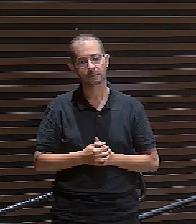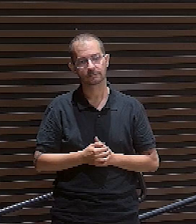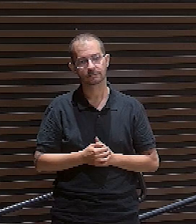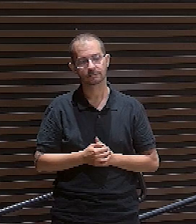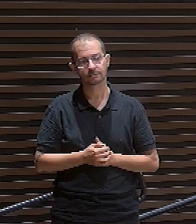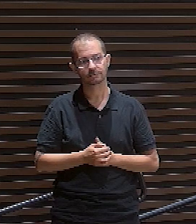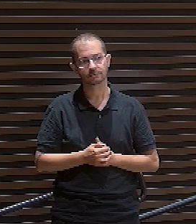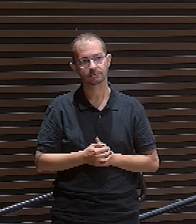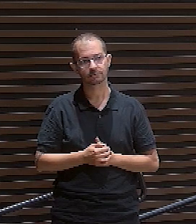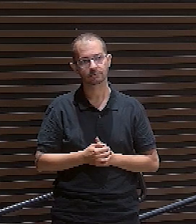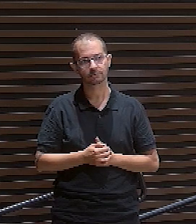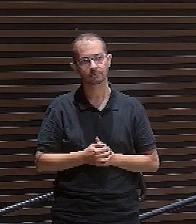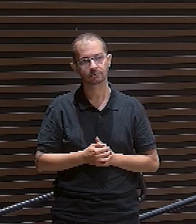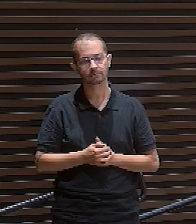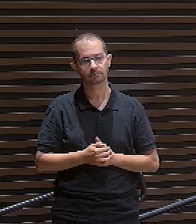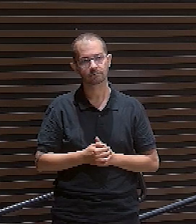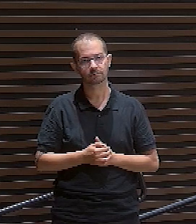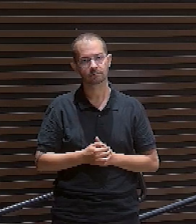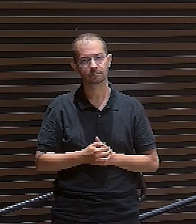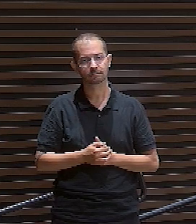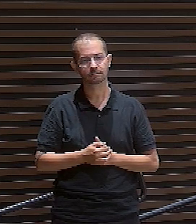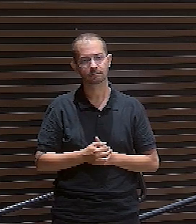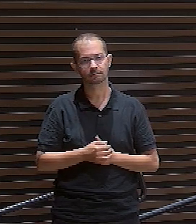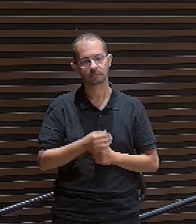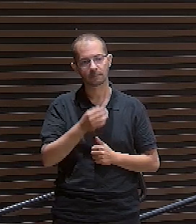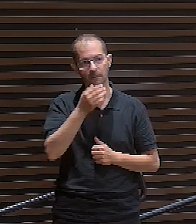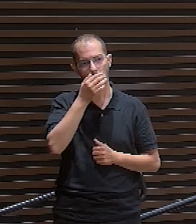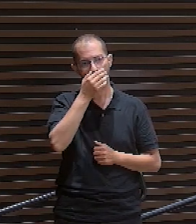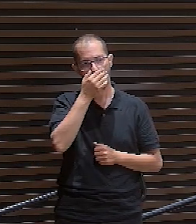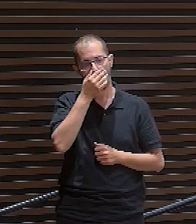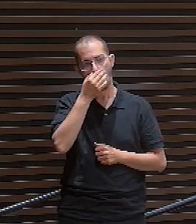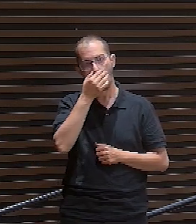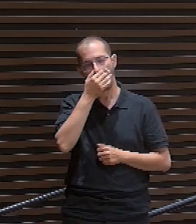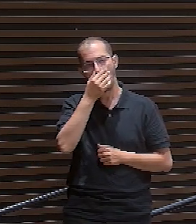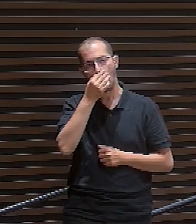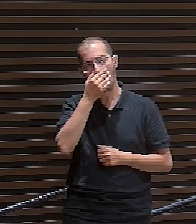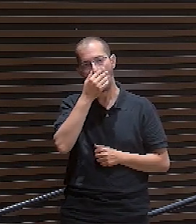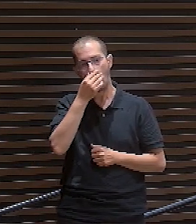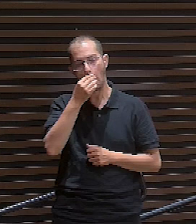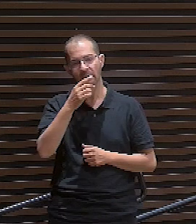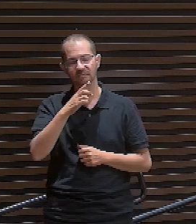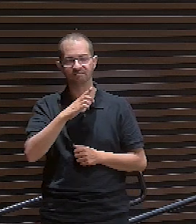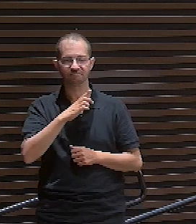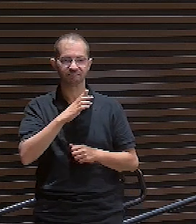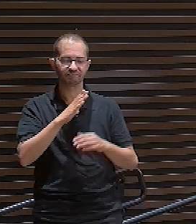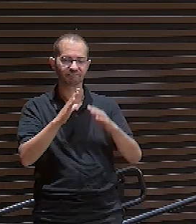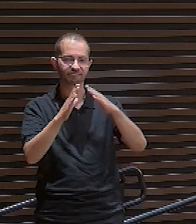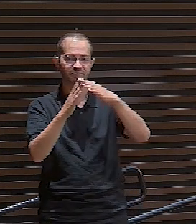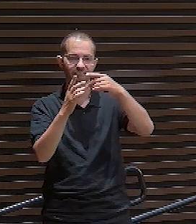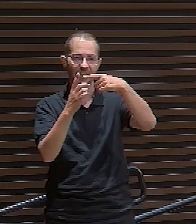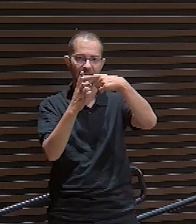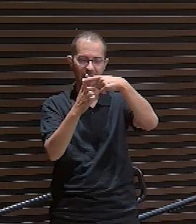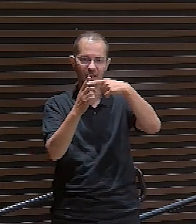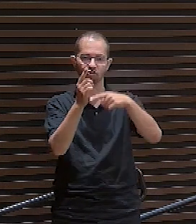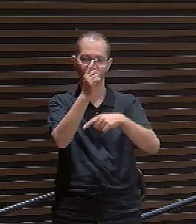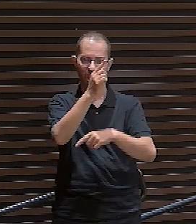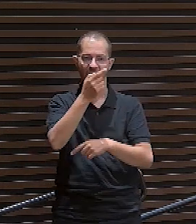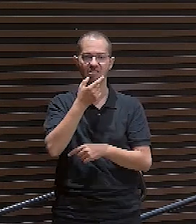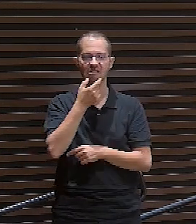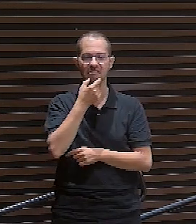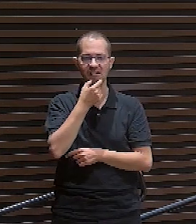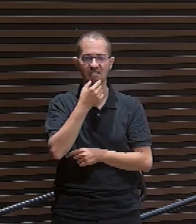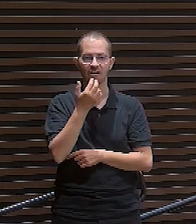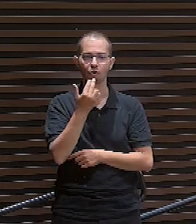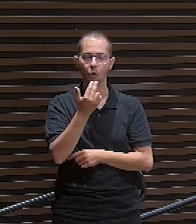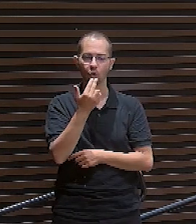Estamos procurando aqui, eu tenho uns irmãos lá que frequentam o tabernáculo de Spurgeon, que